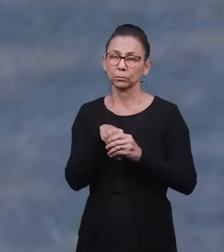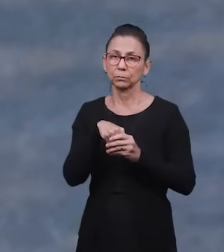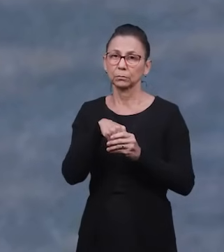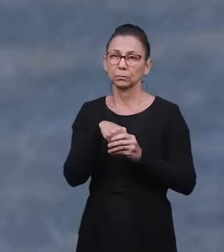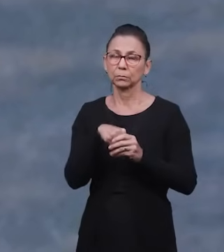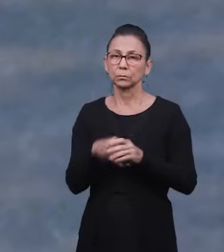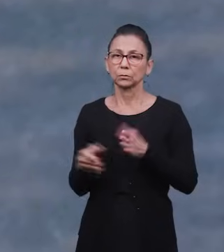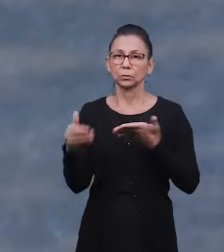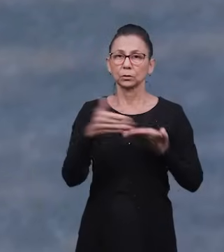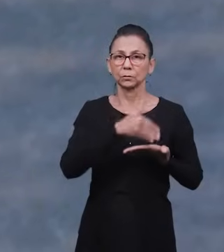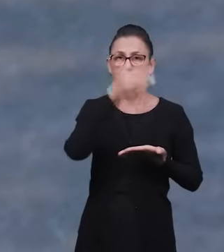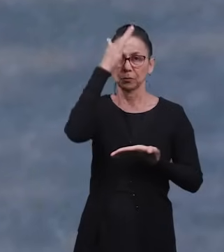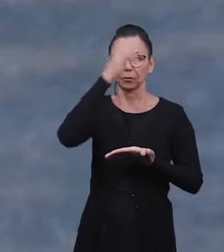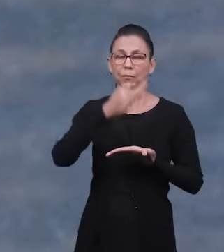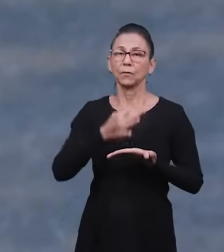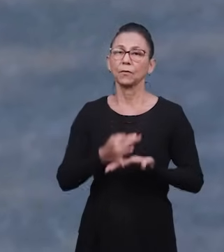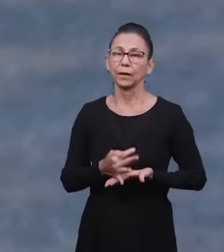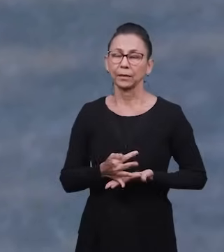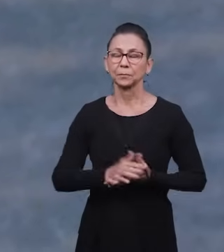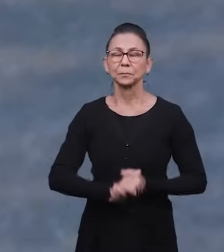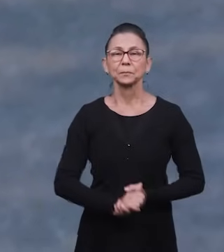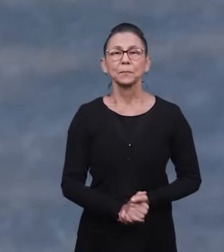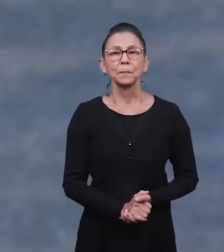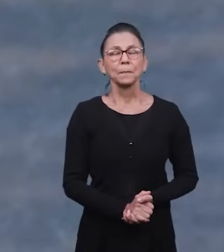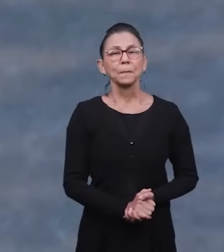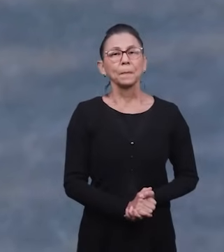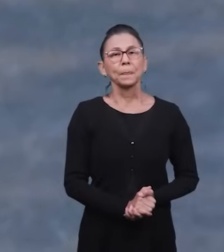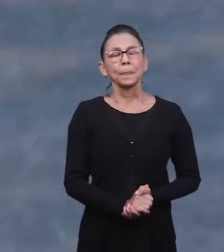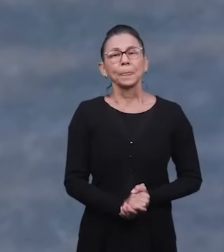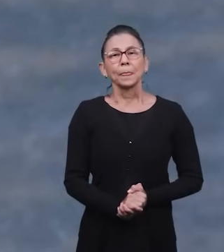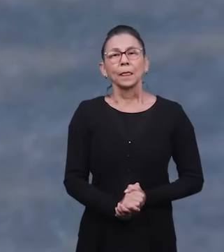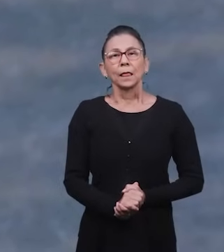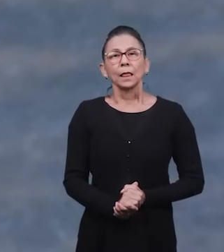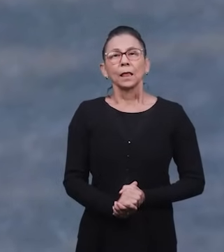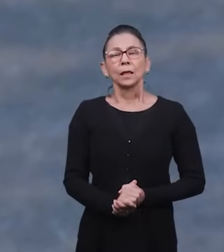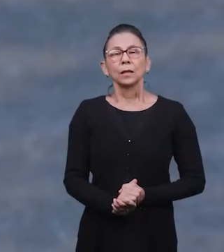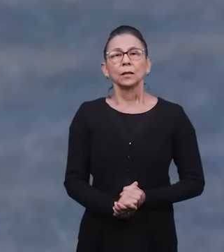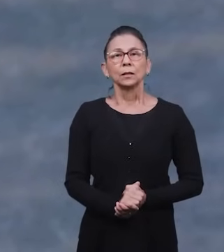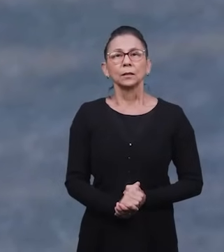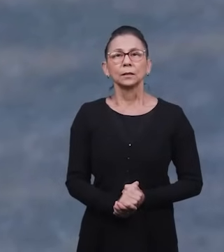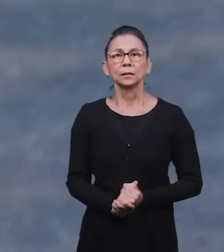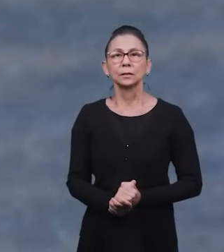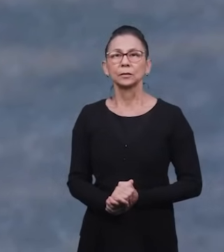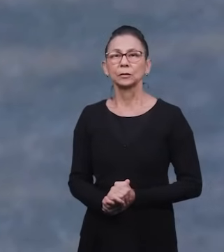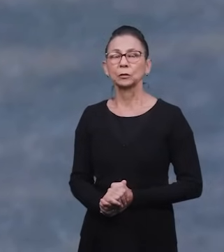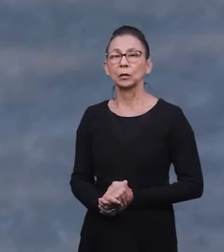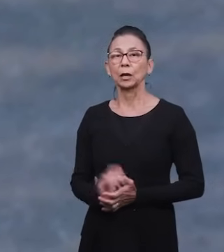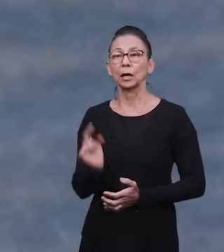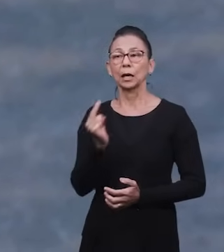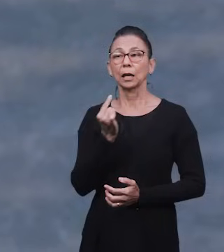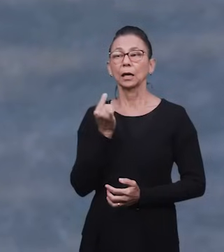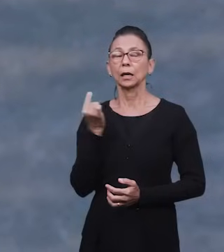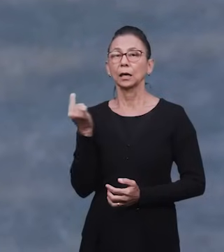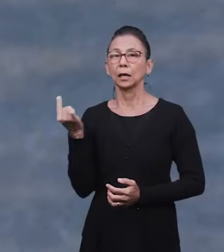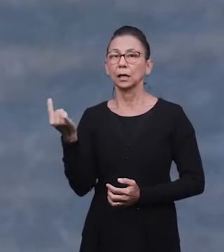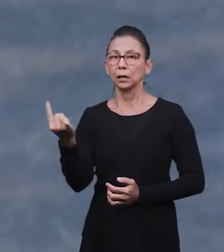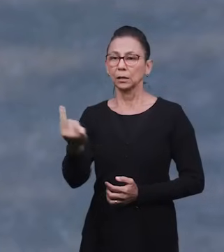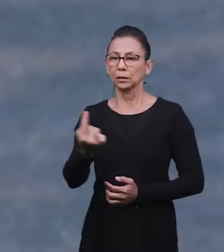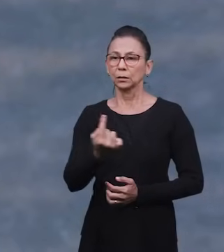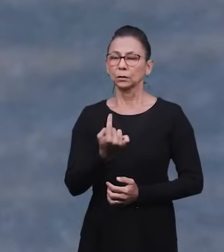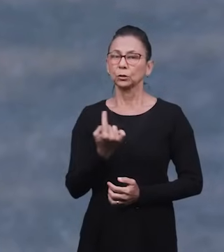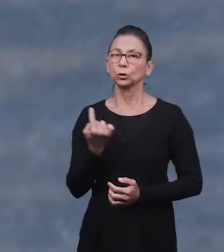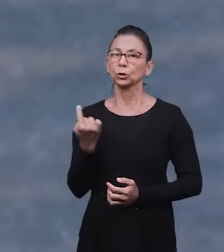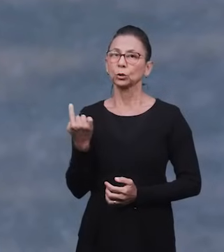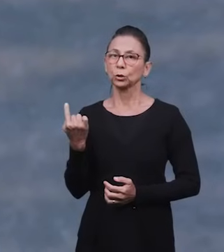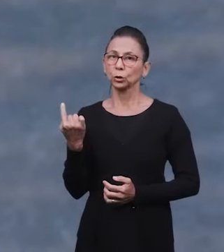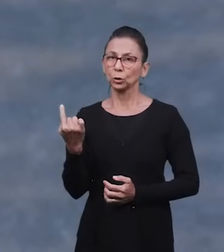para responder a você, né, aqueles que estão também querem saber aí, a apostasia, ela diz respeito a nós. A nós,